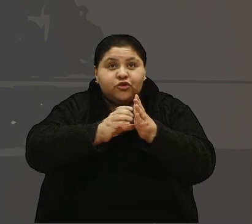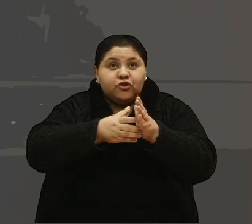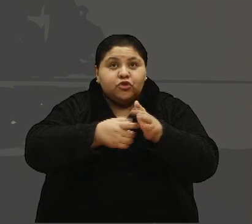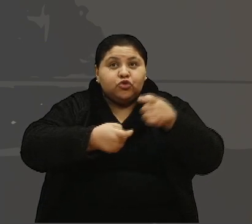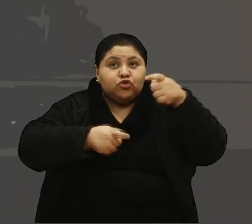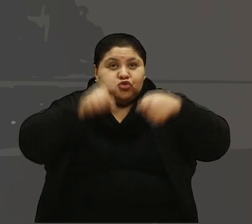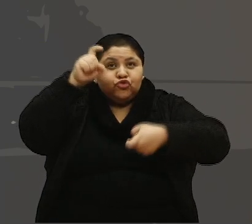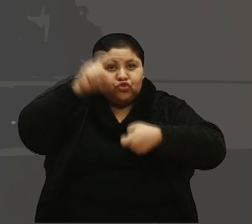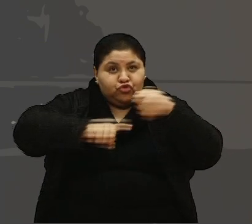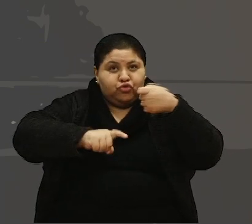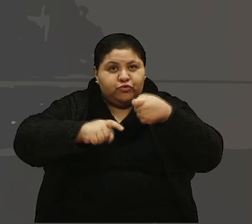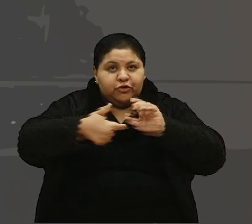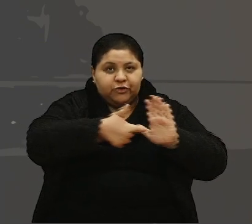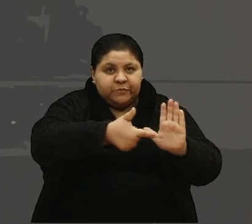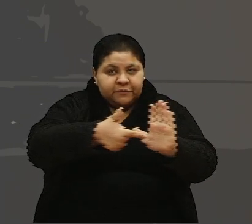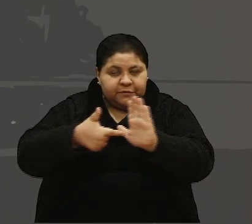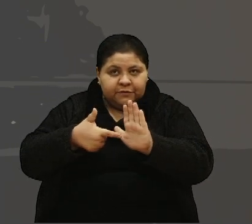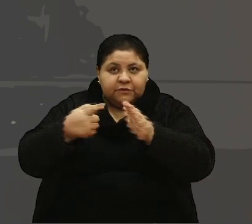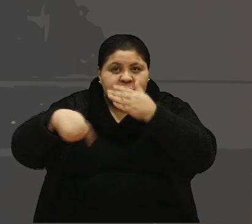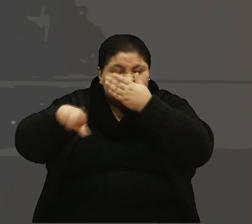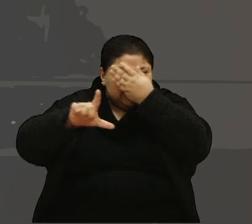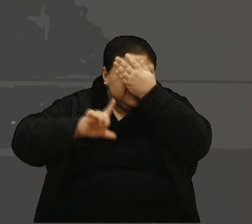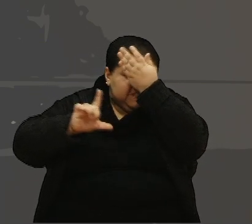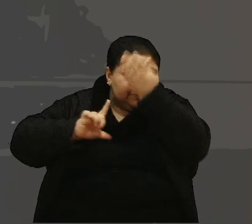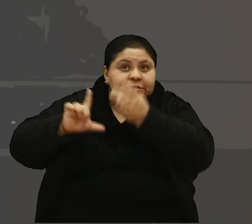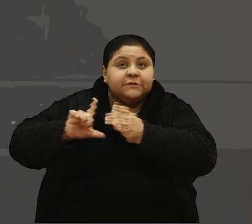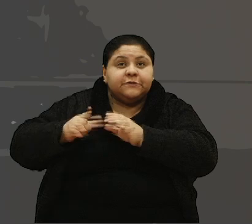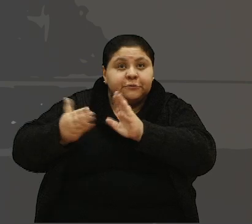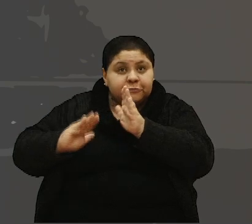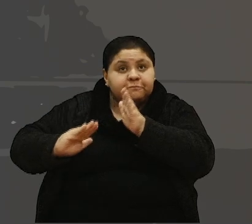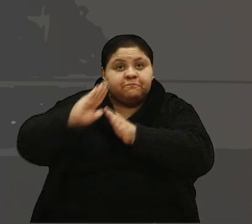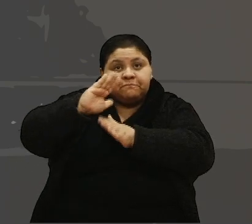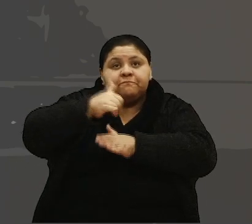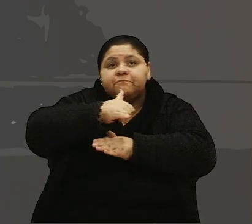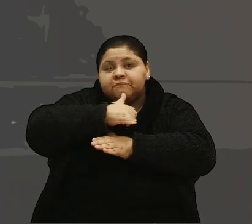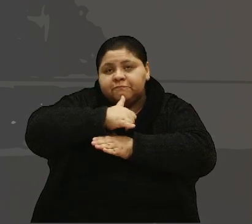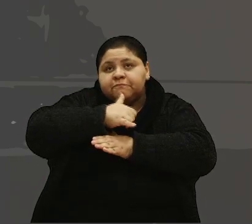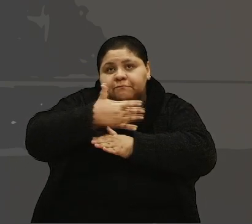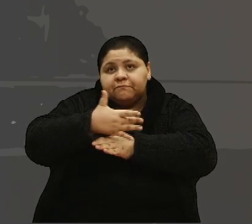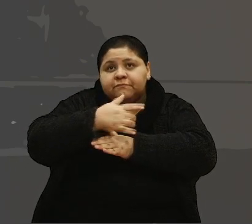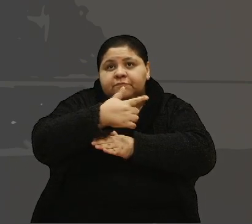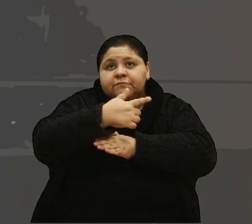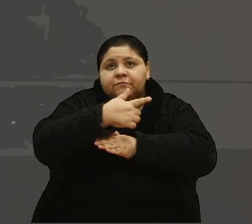fiz questão de trazer aqui, nós também tivemos um aumento, infelizmente, de